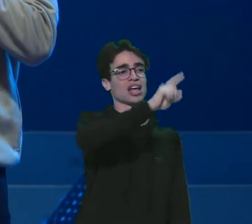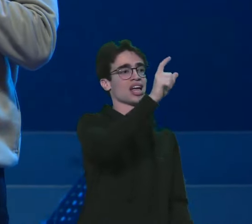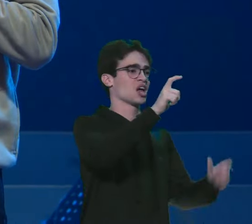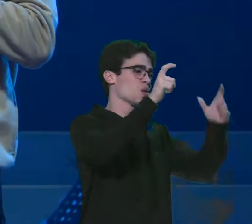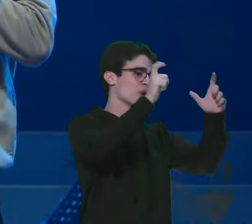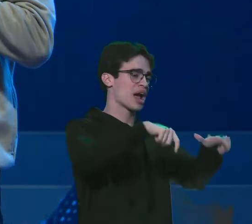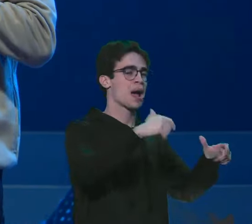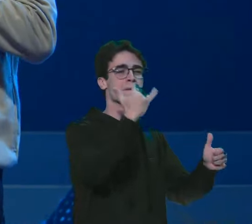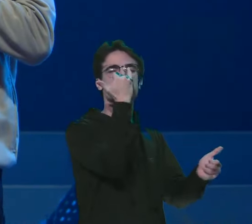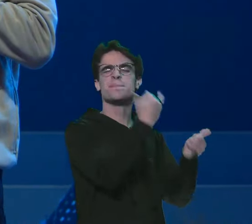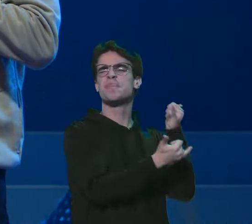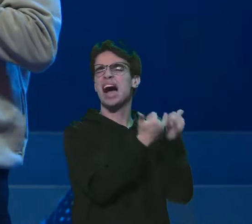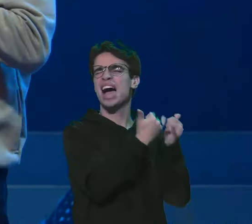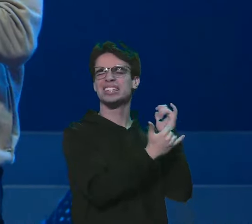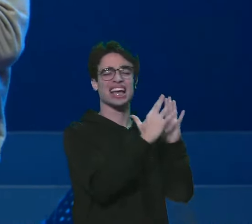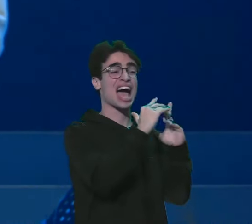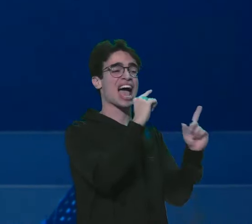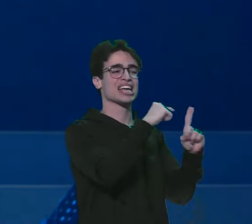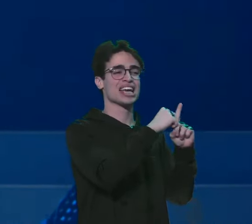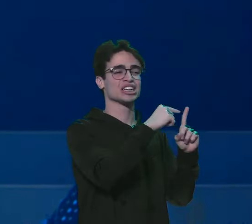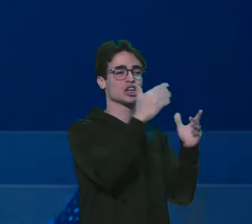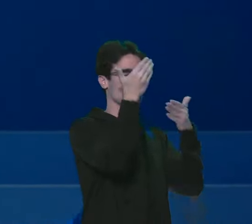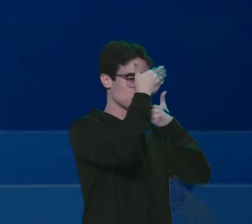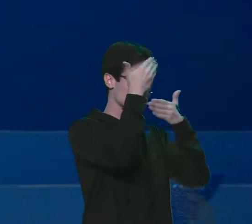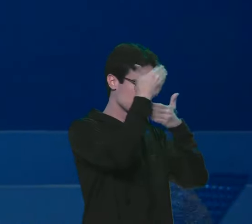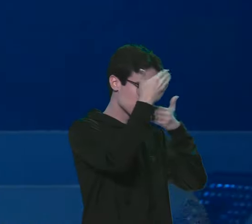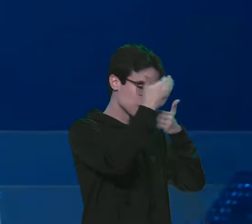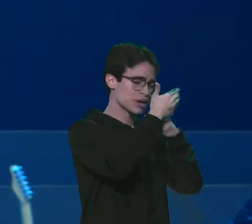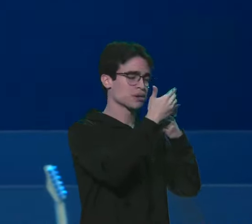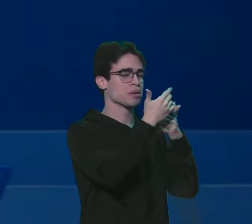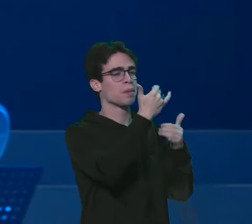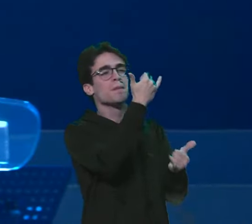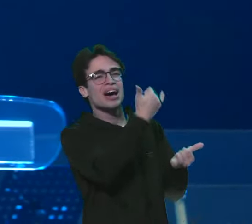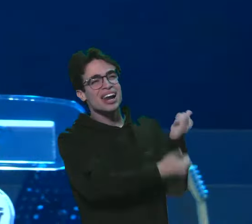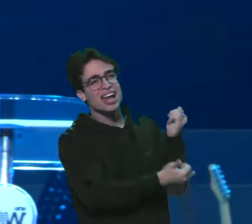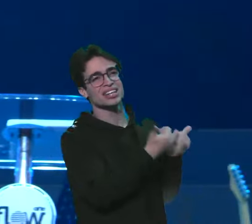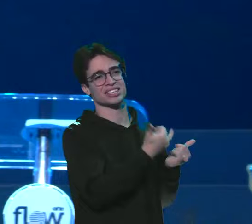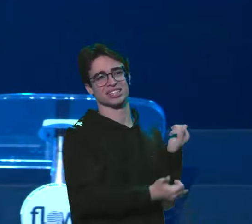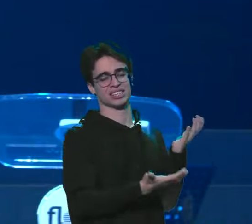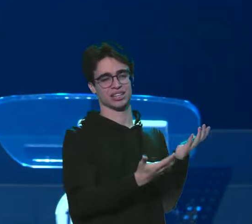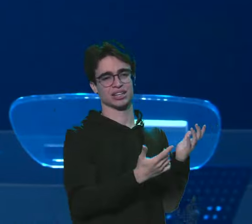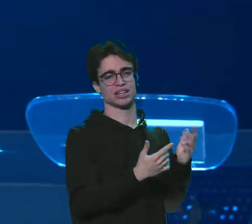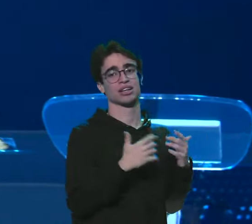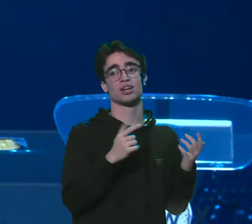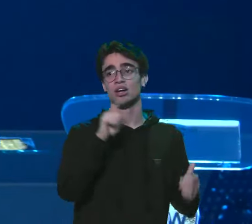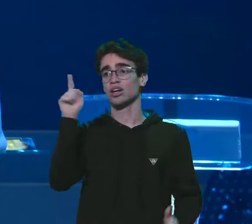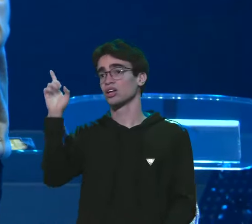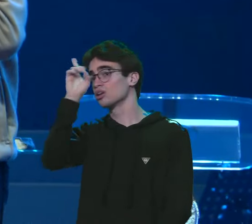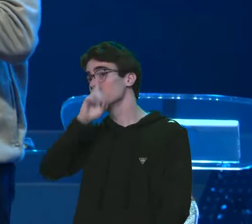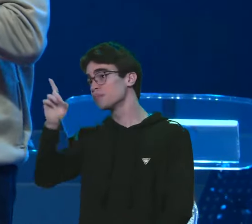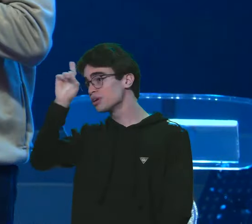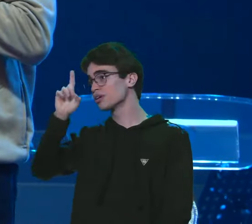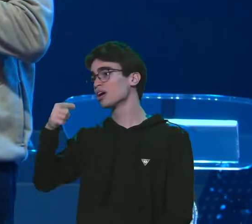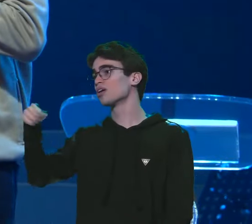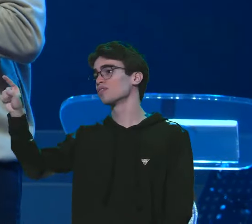que é como se fosse a igreja dos muçulmanos. Não é isso, mas é tipo isso. E no domingo eu ia na